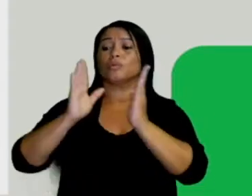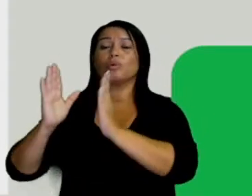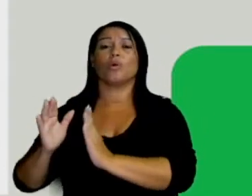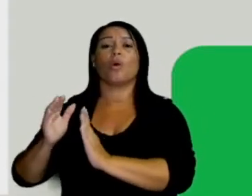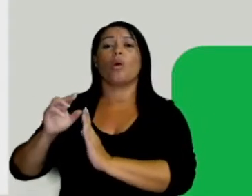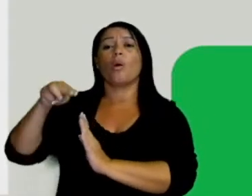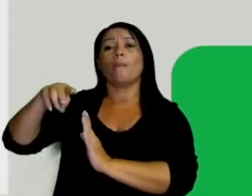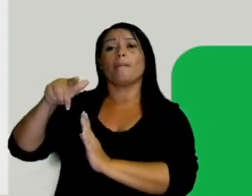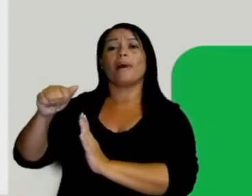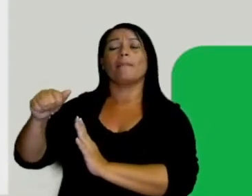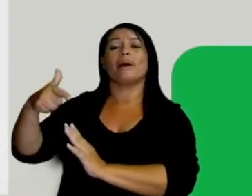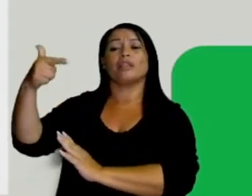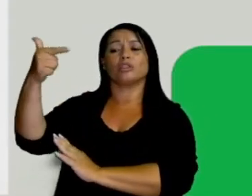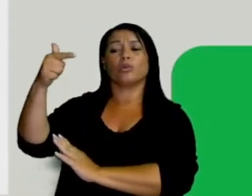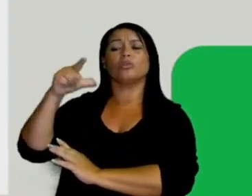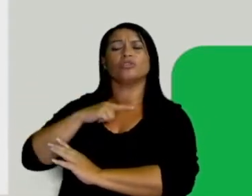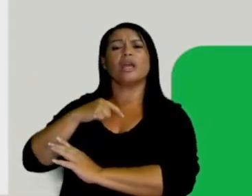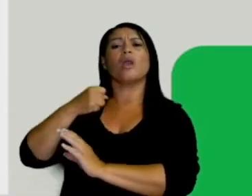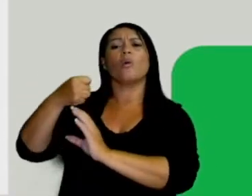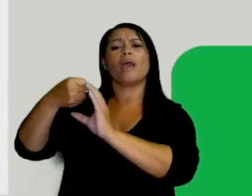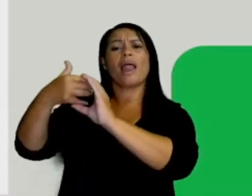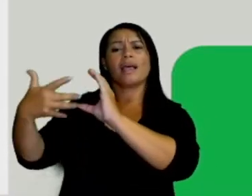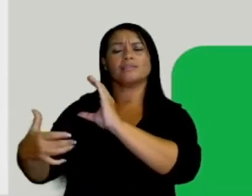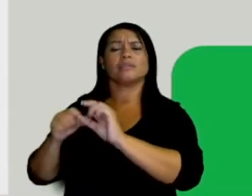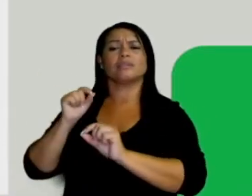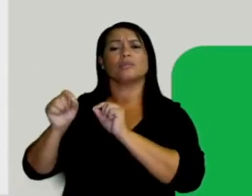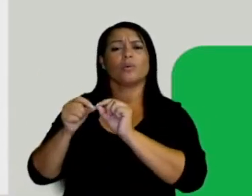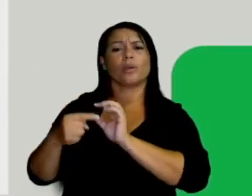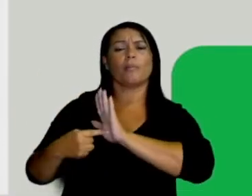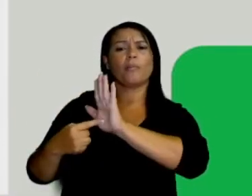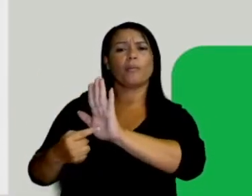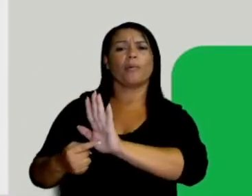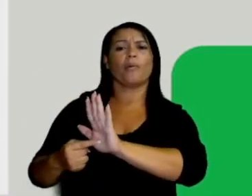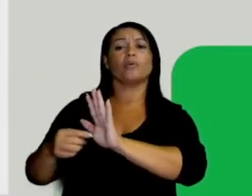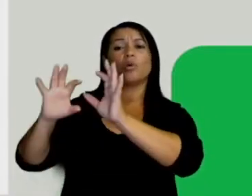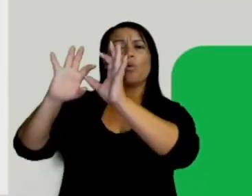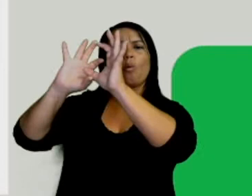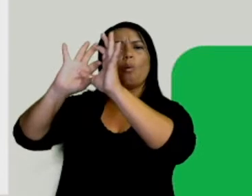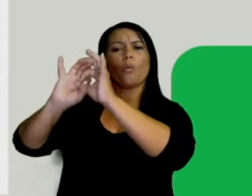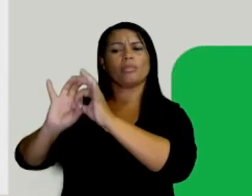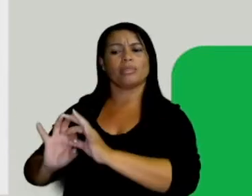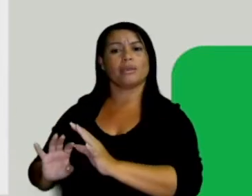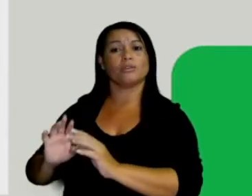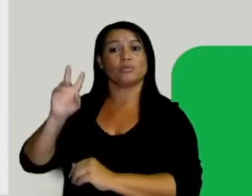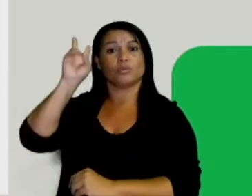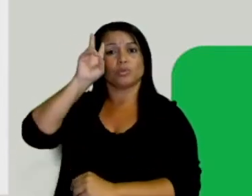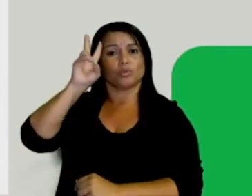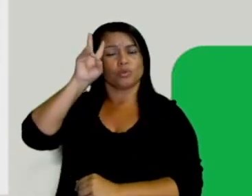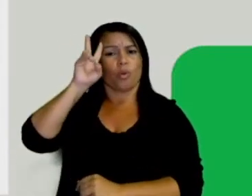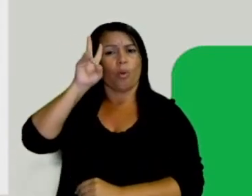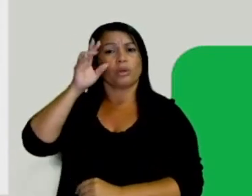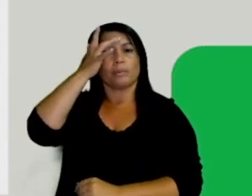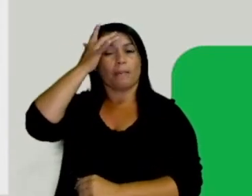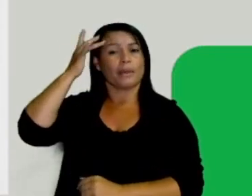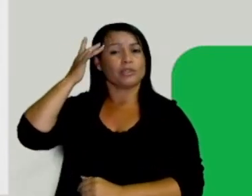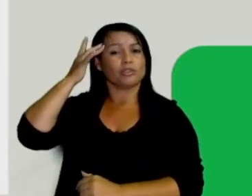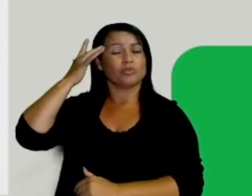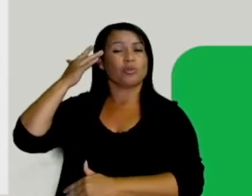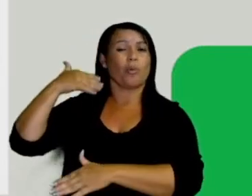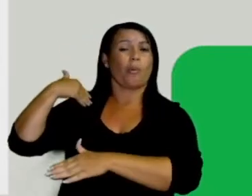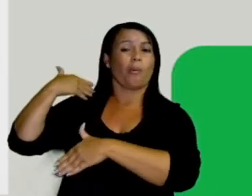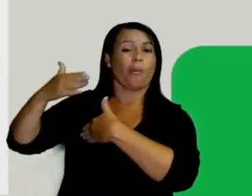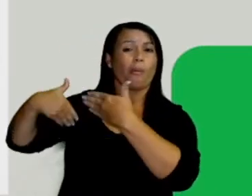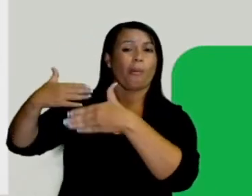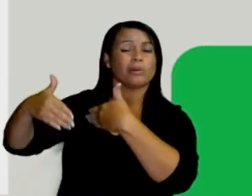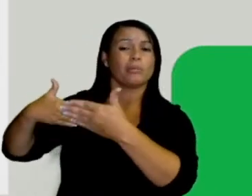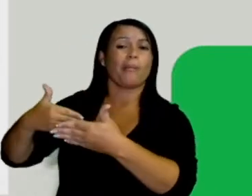no continente americano. Essa classificação do mapa 2 corresponde ao contexto histórico de ocupação, né, e colonização que ocorreu nessa região